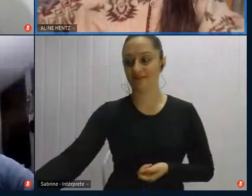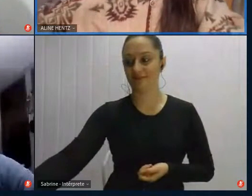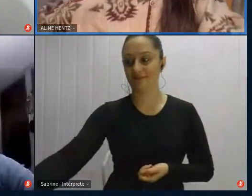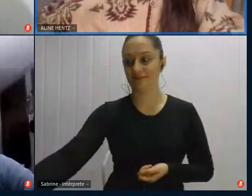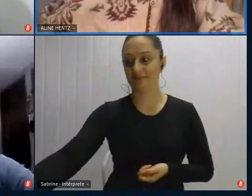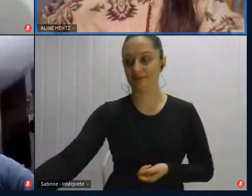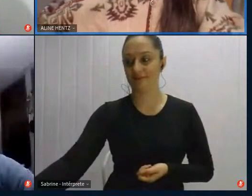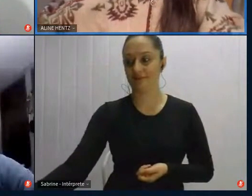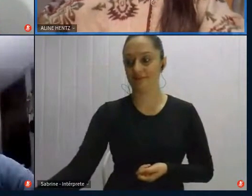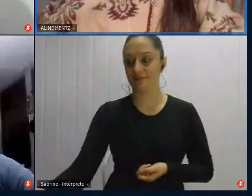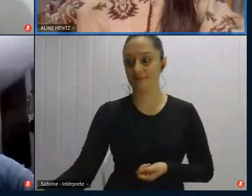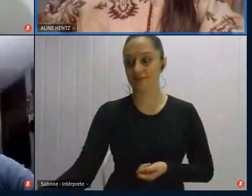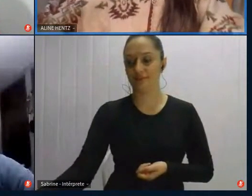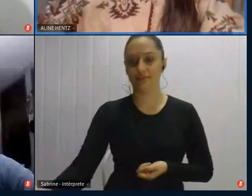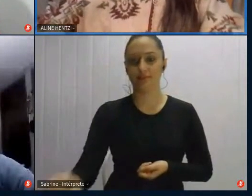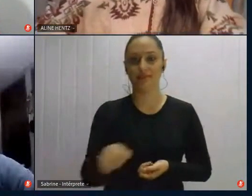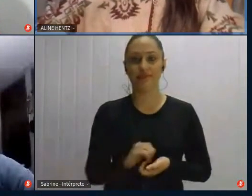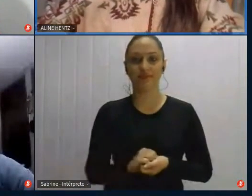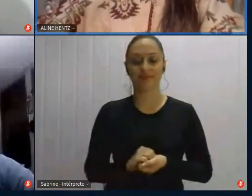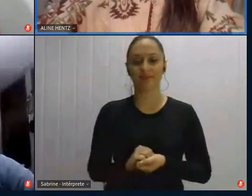Só um momento.